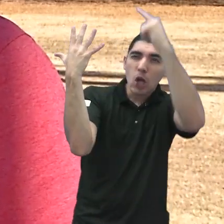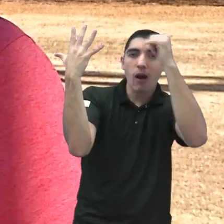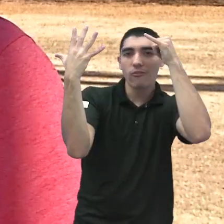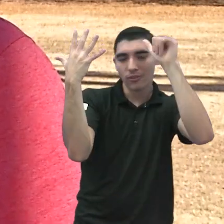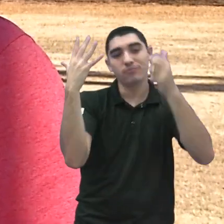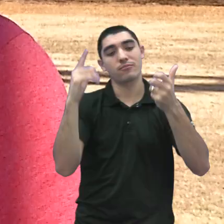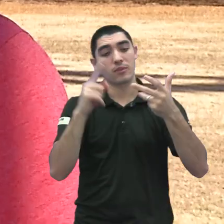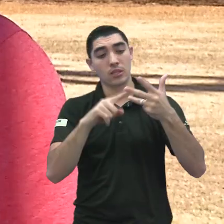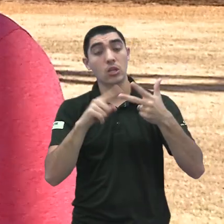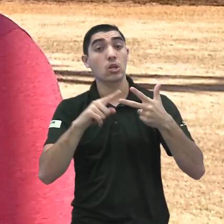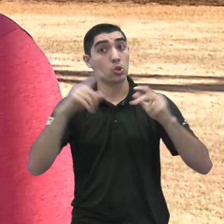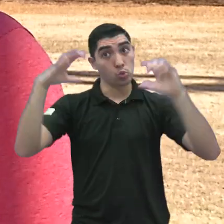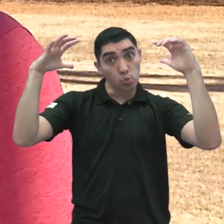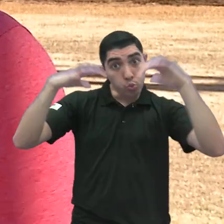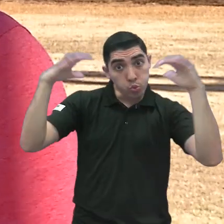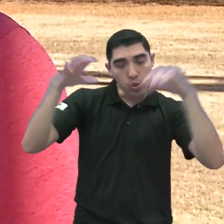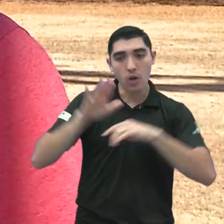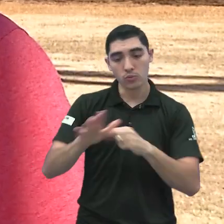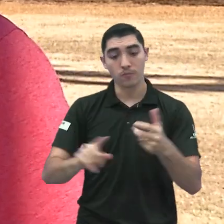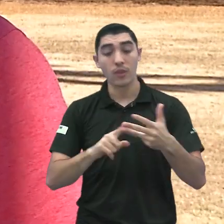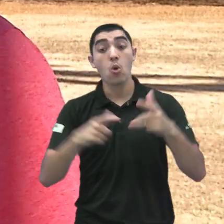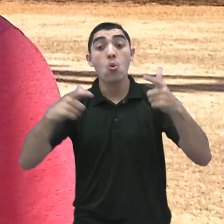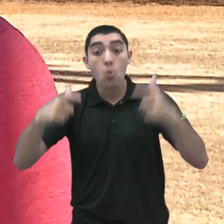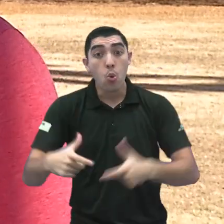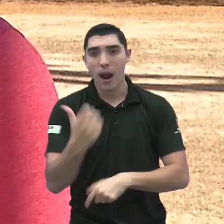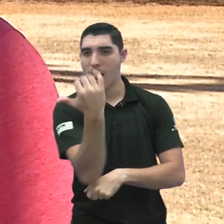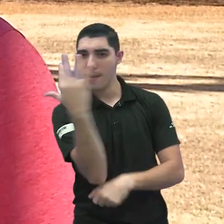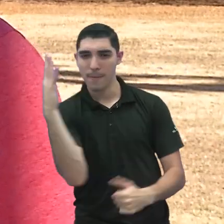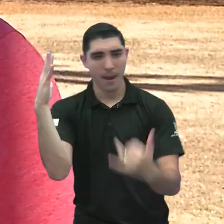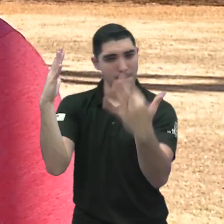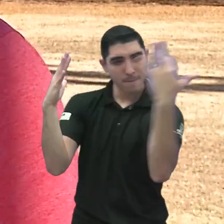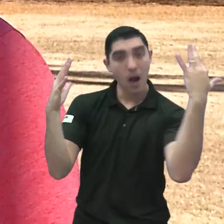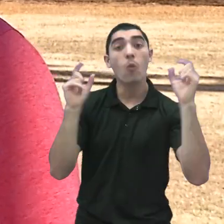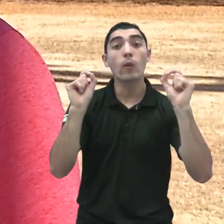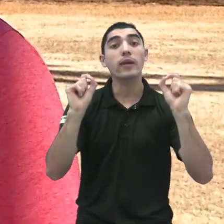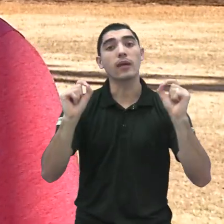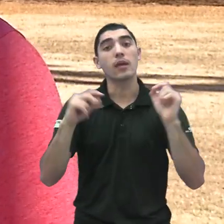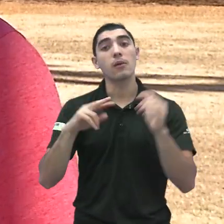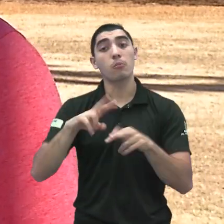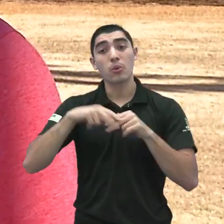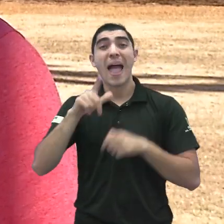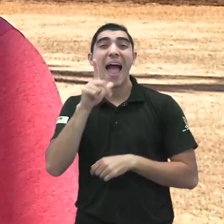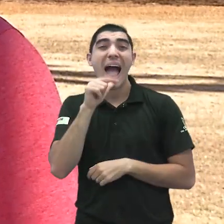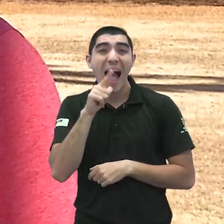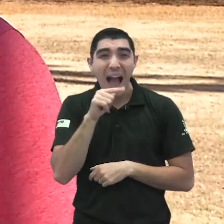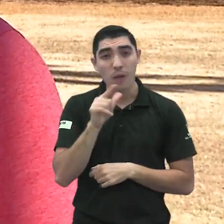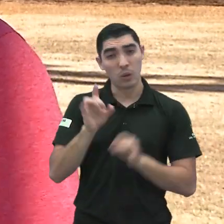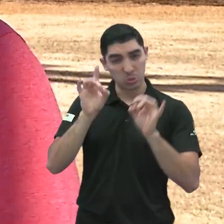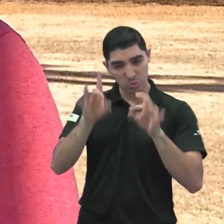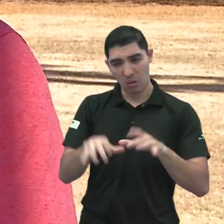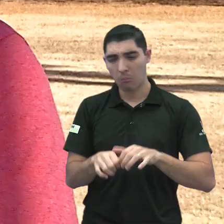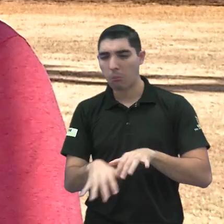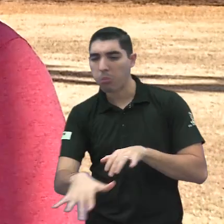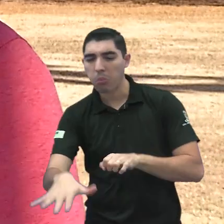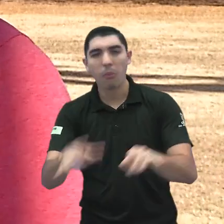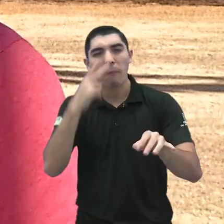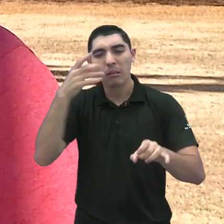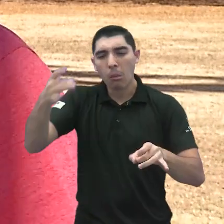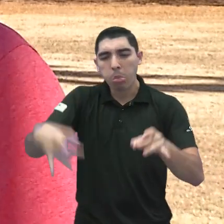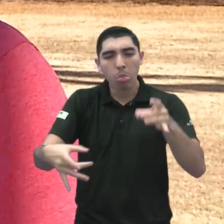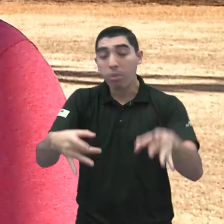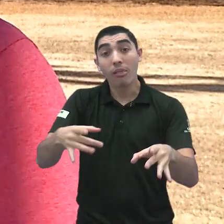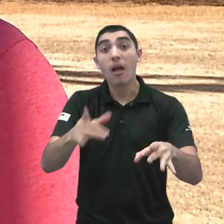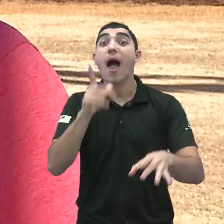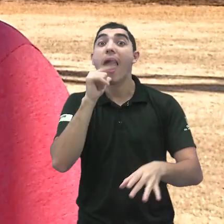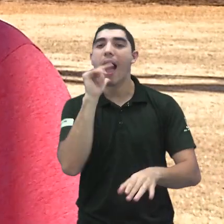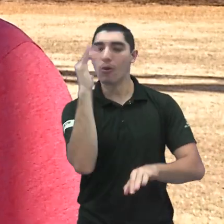das chuvas. Locais mais arborizados significa que você tem menos águas escorrendo pelas